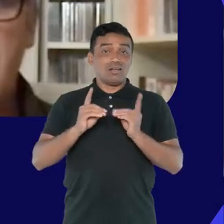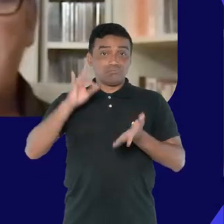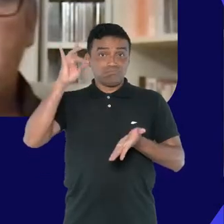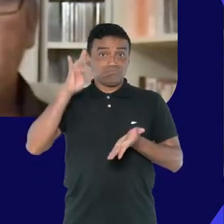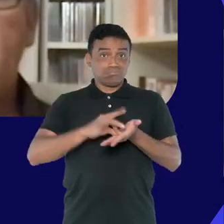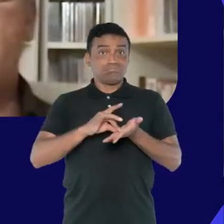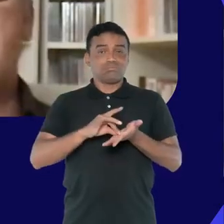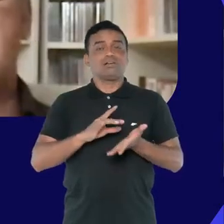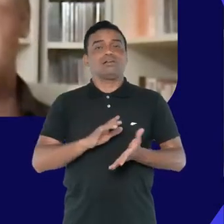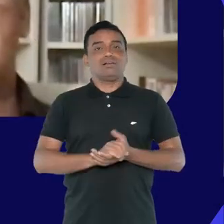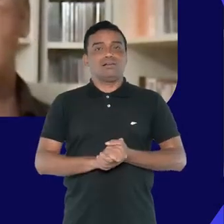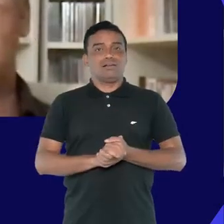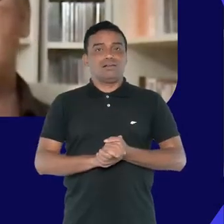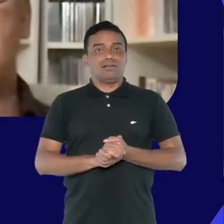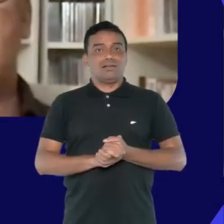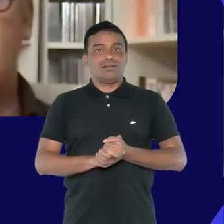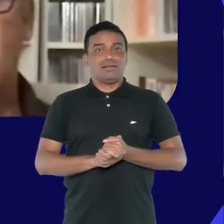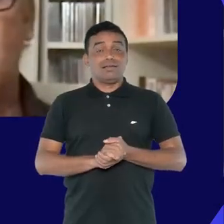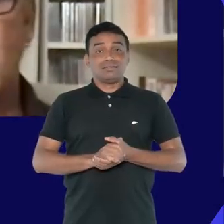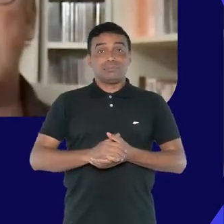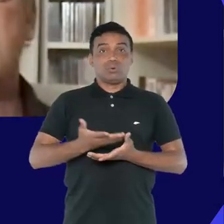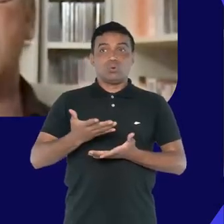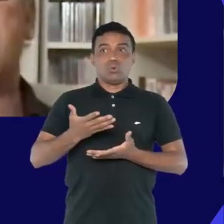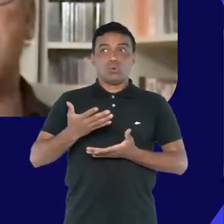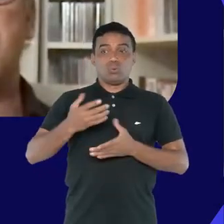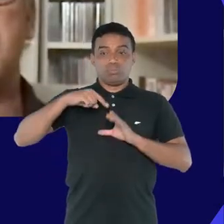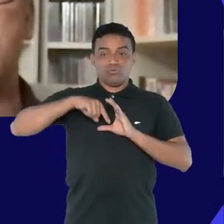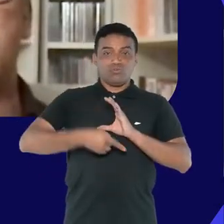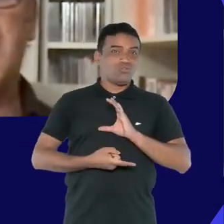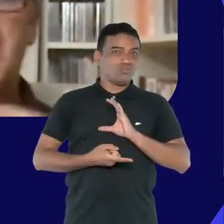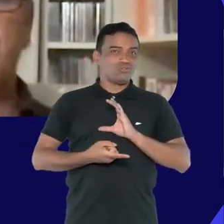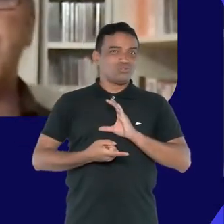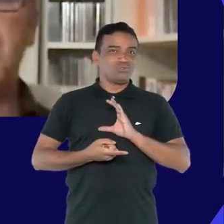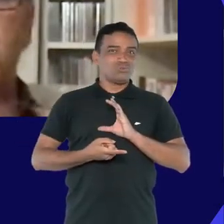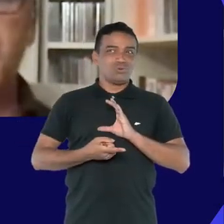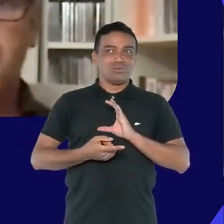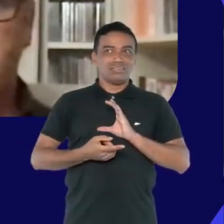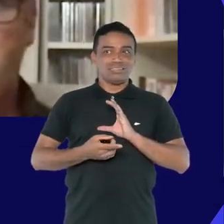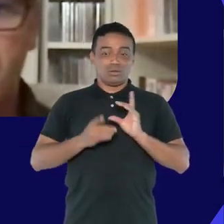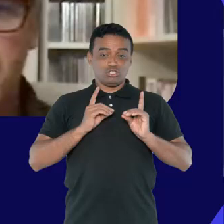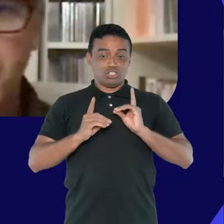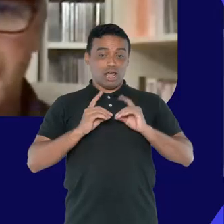concreto, não é? Com algo que nós podemos considerar que é um